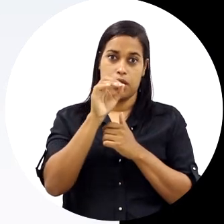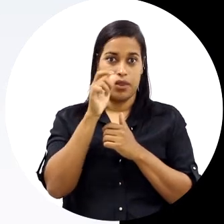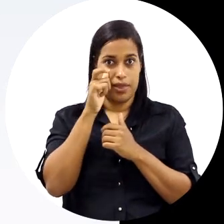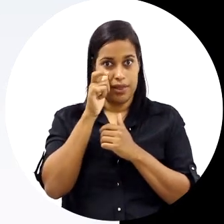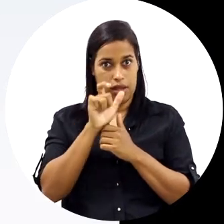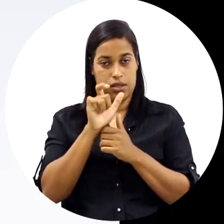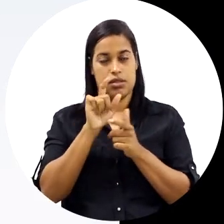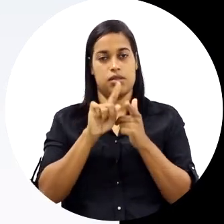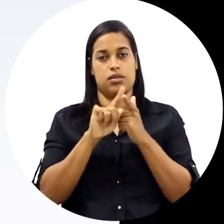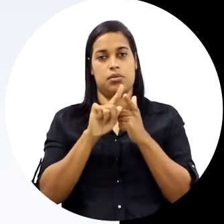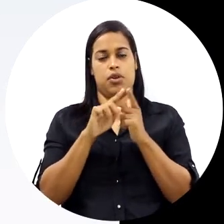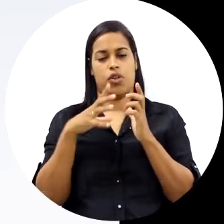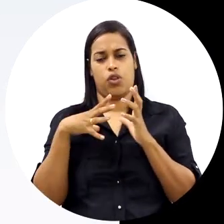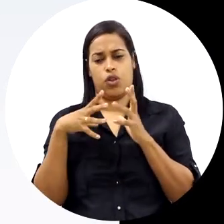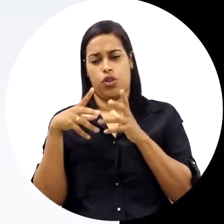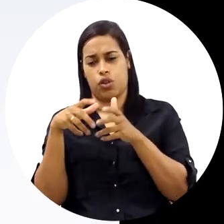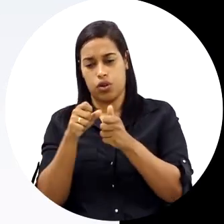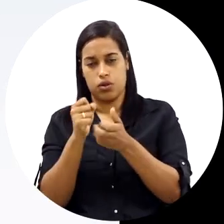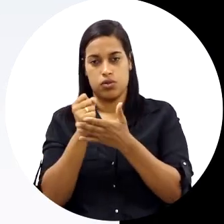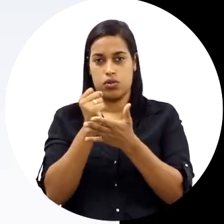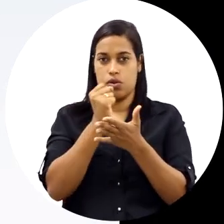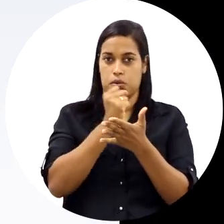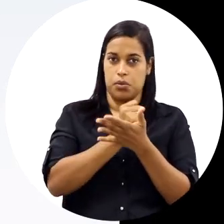por exemplo, praticamente todos os documentos,